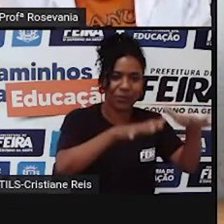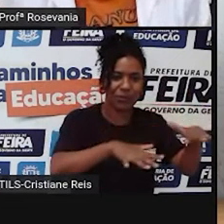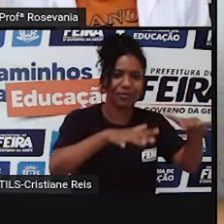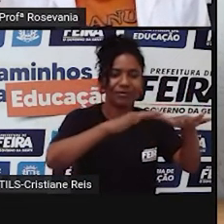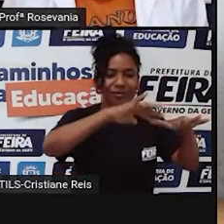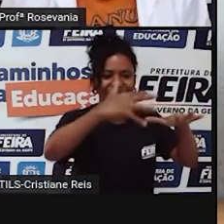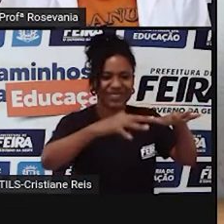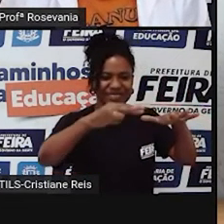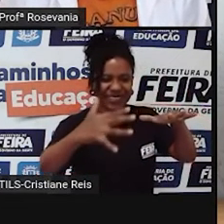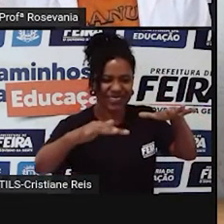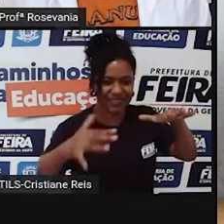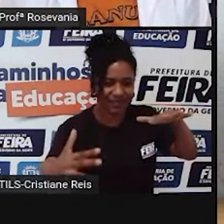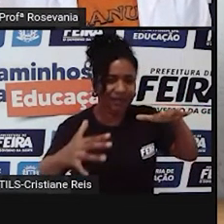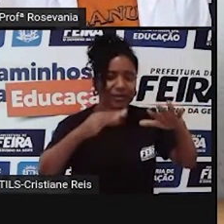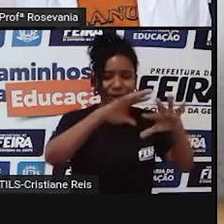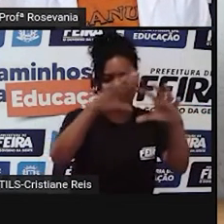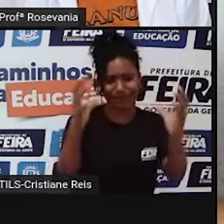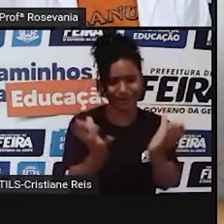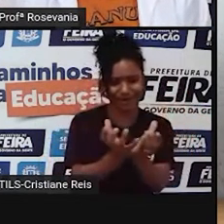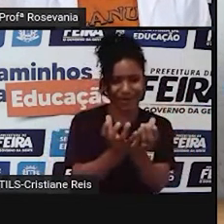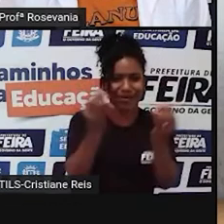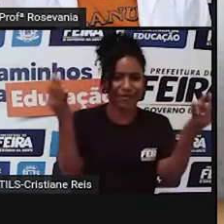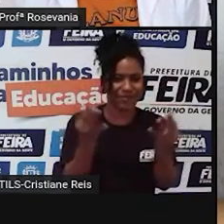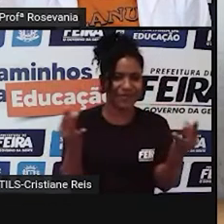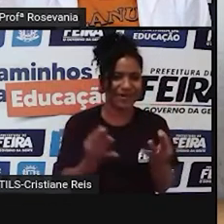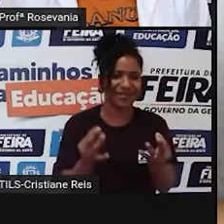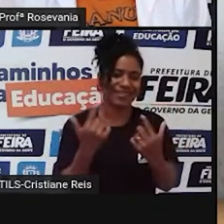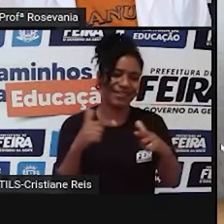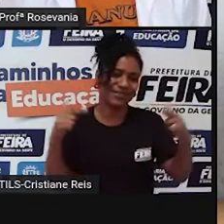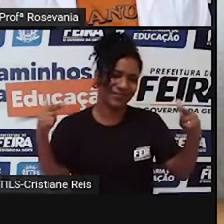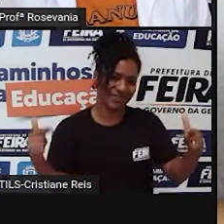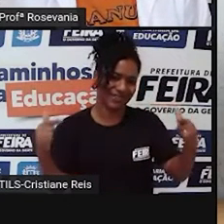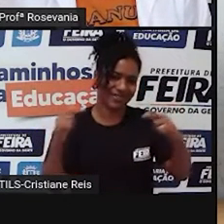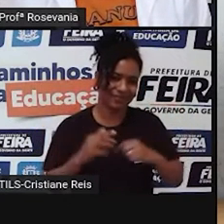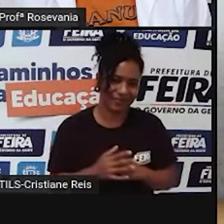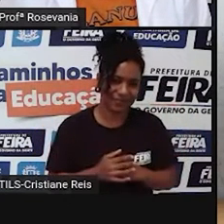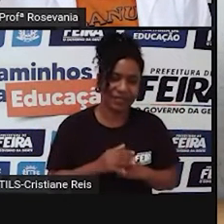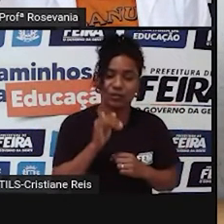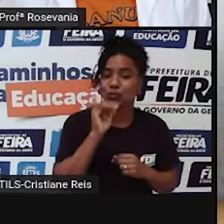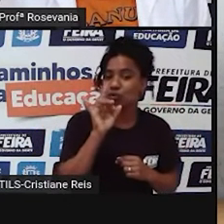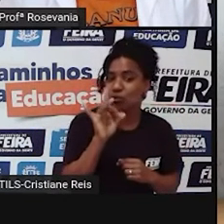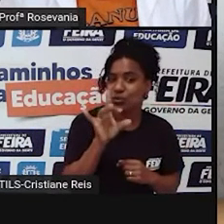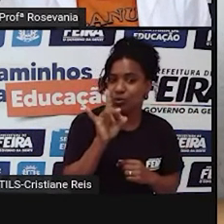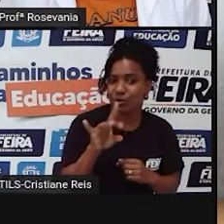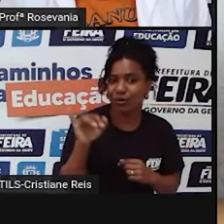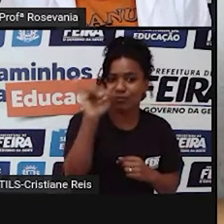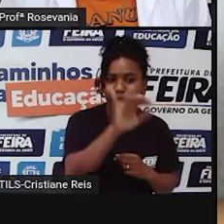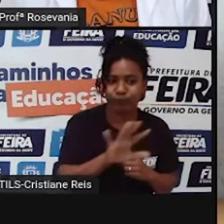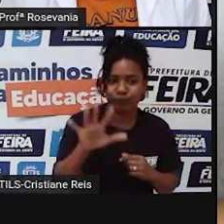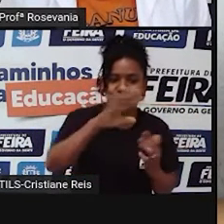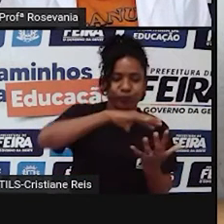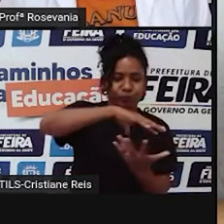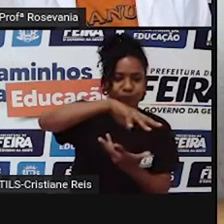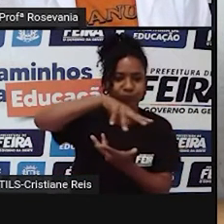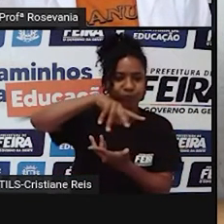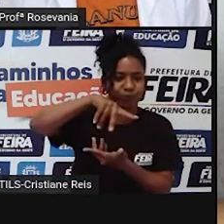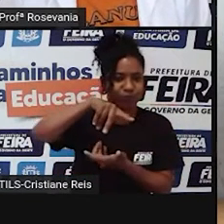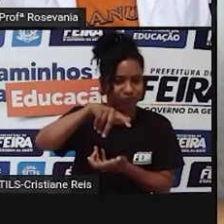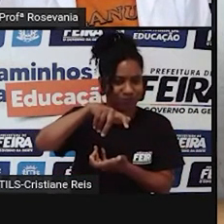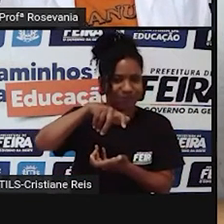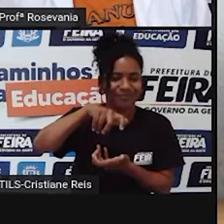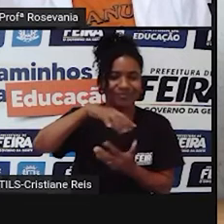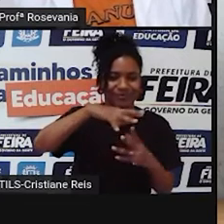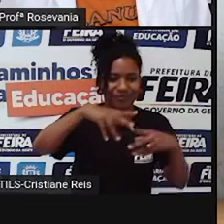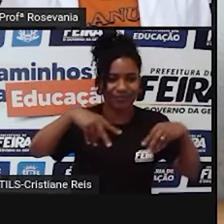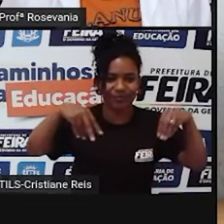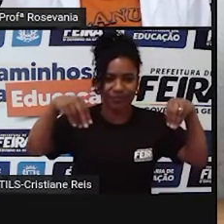e depois tem a água em cima. Então, essa superfície aqui, ela, né, recebe o nome de globo terrestre e ela